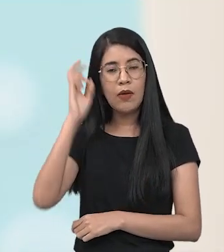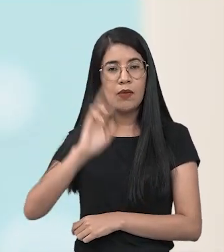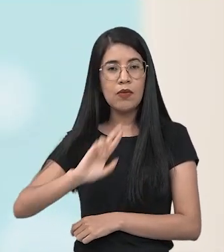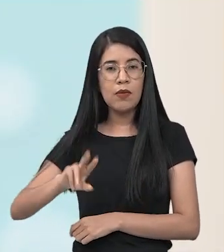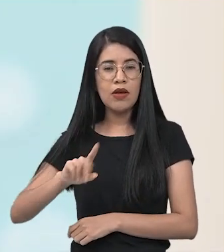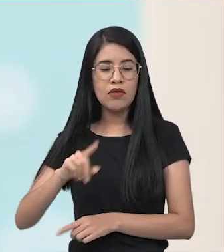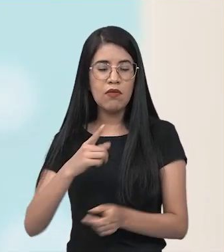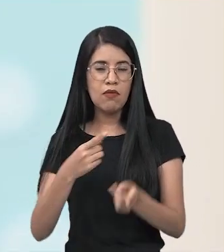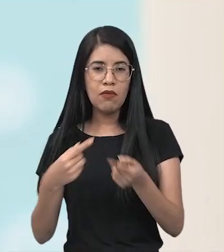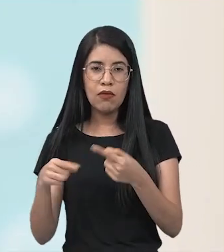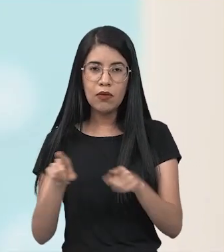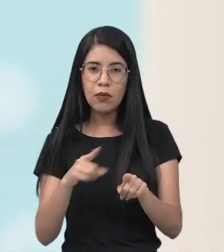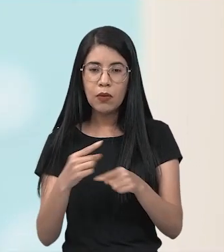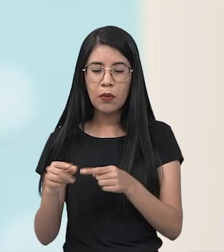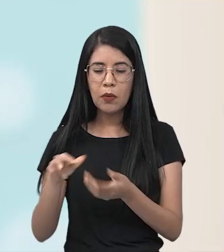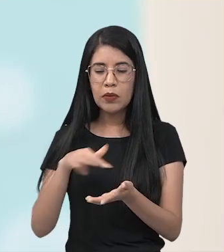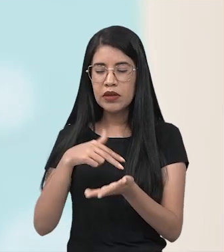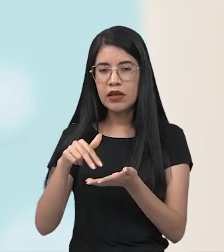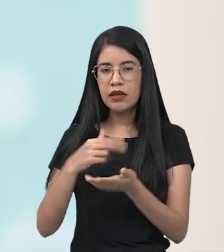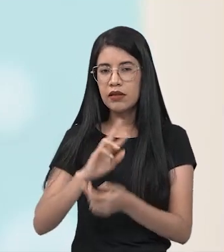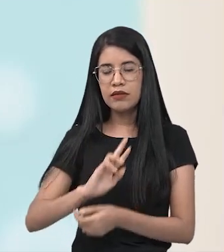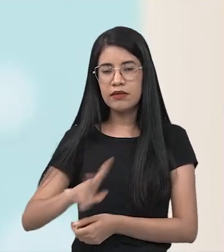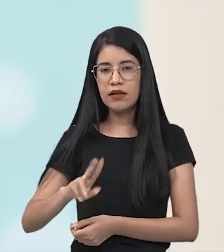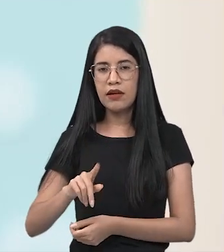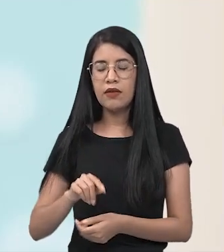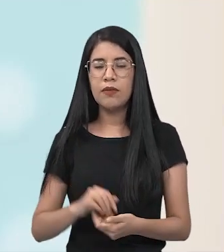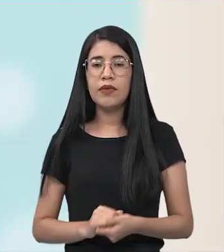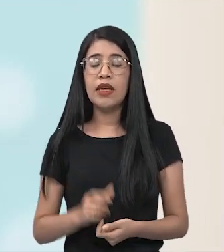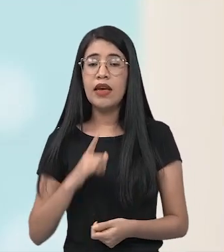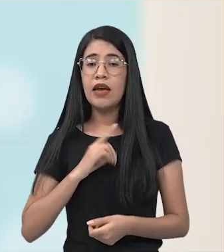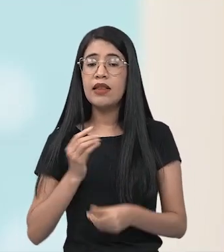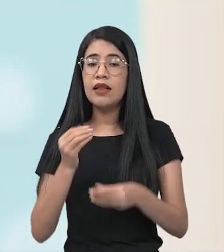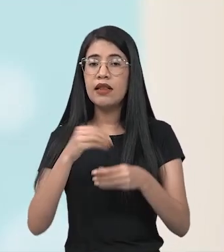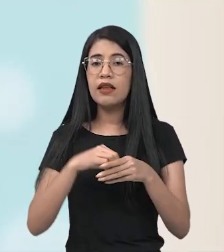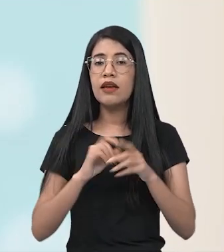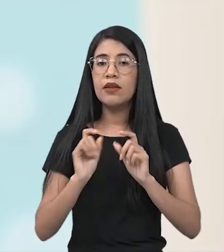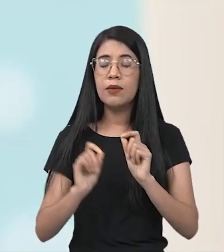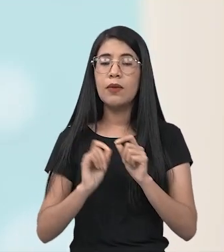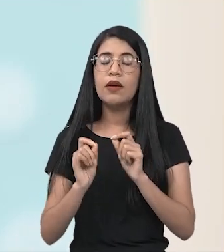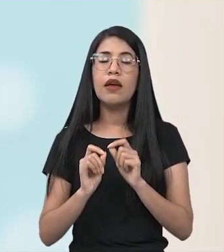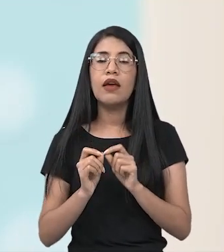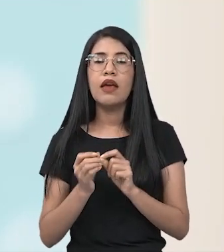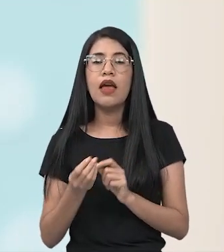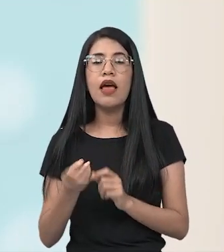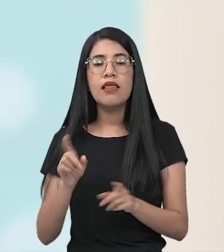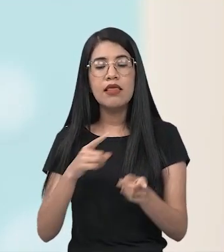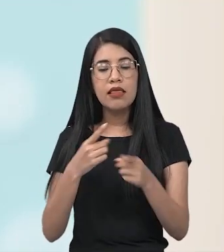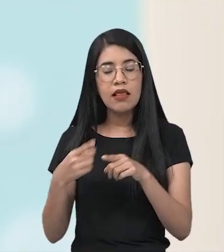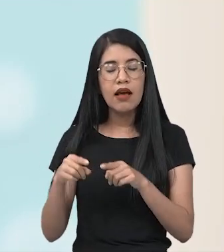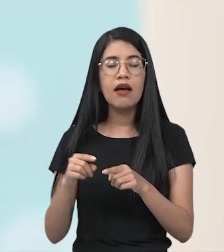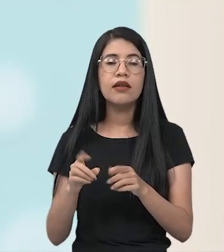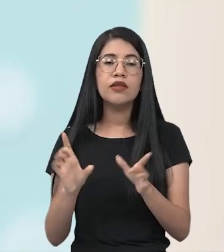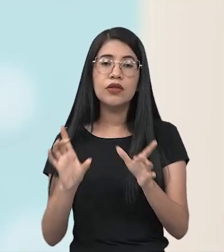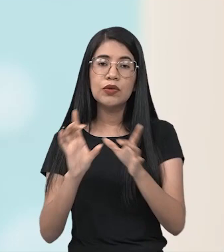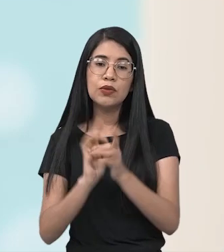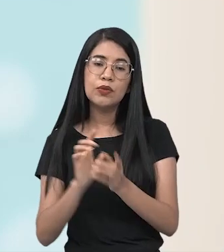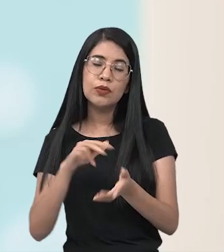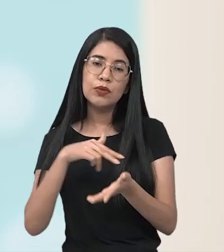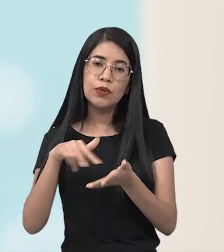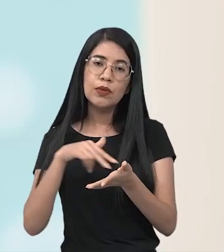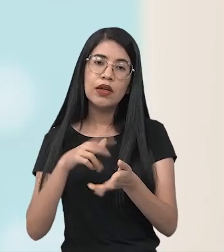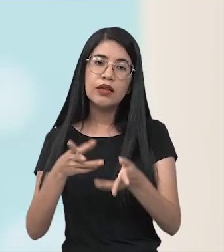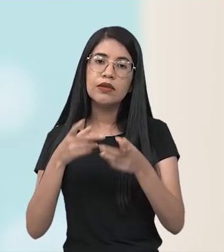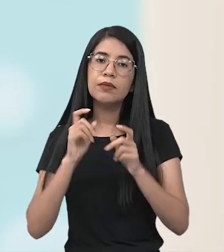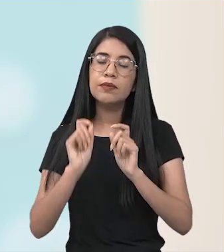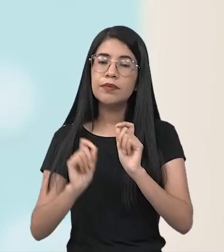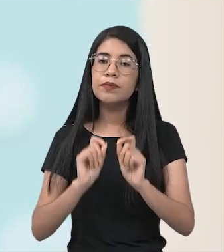uma música, ele não é só uma dança. Ele envolve a música, a dança, né? Então a gente vai ver que o